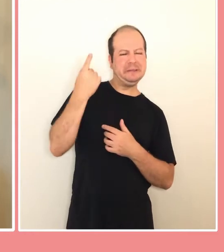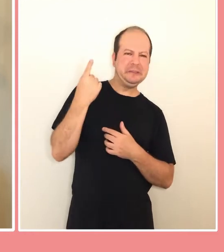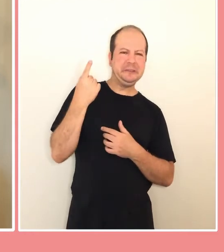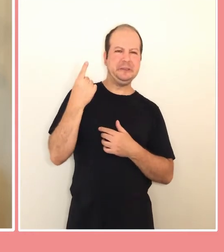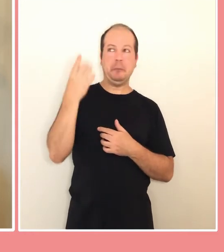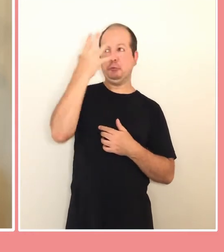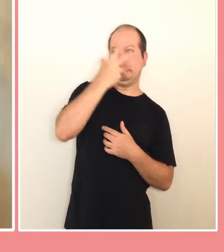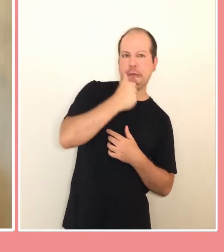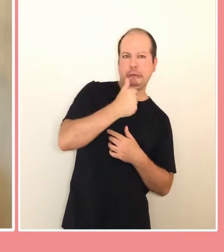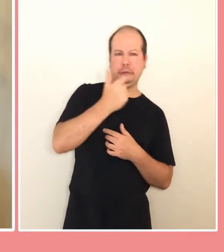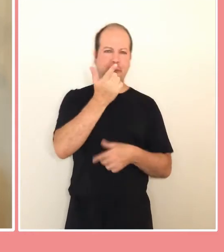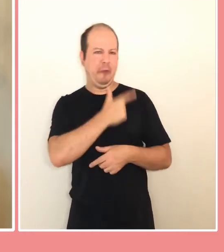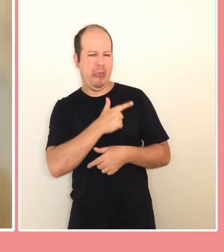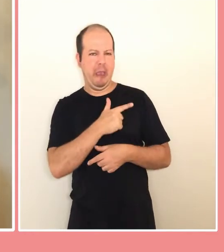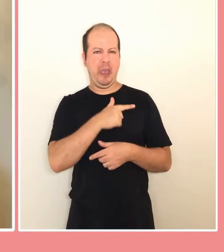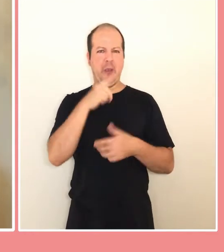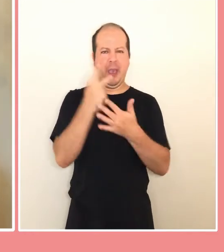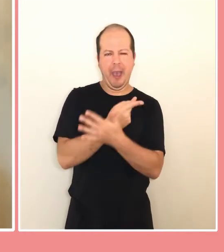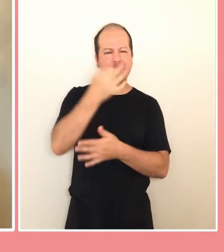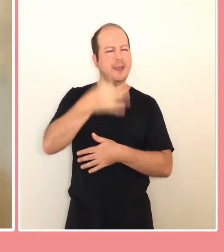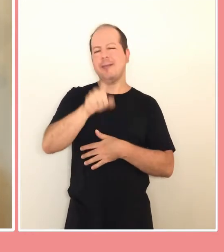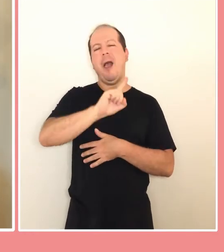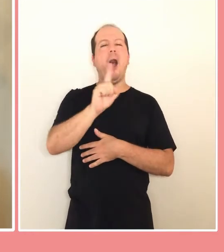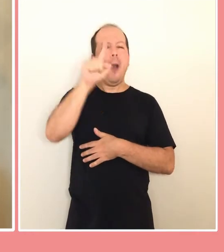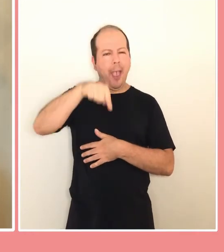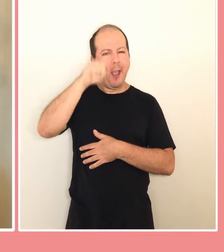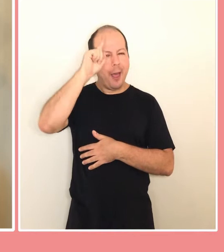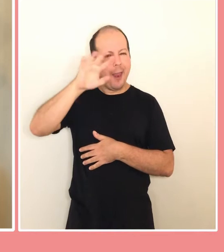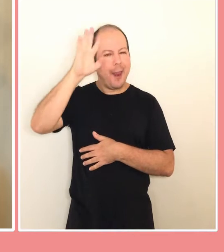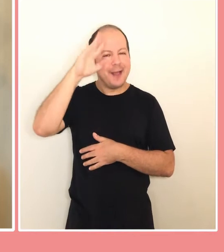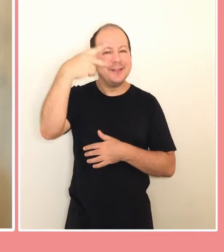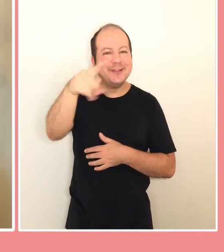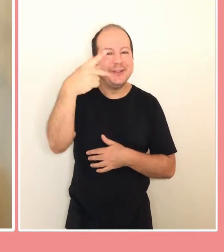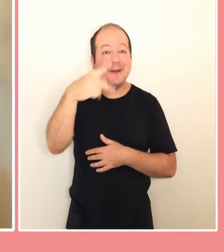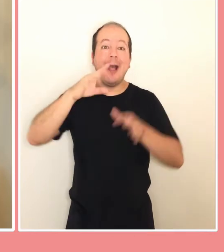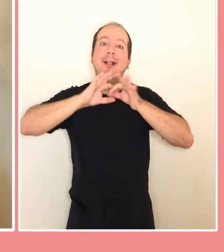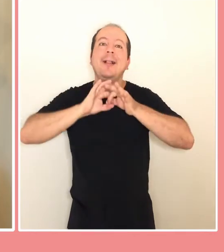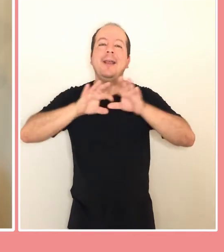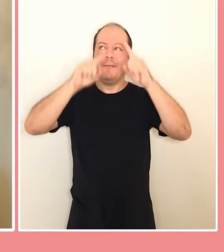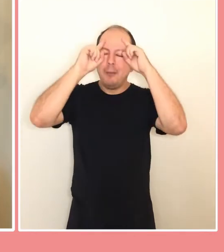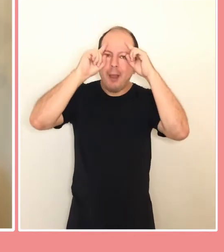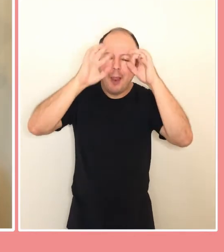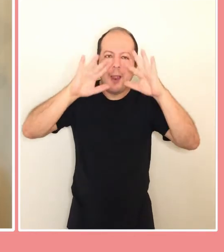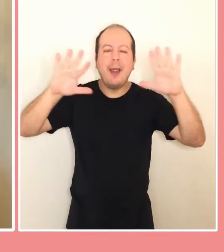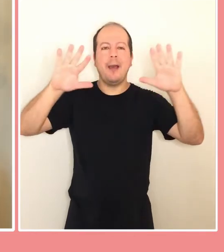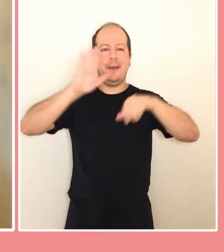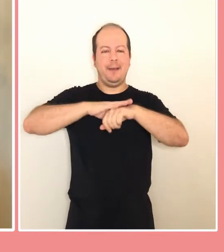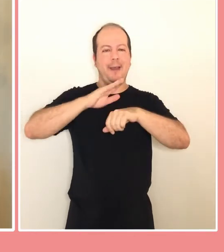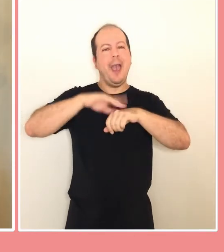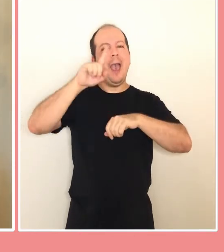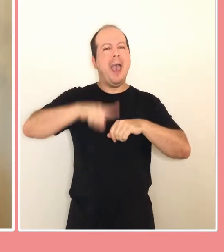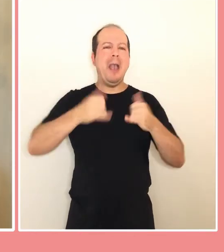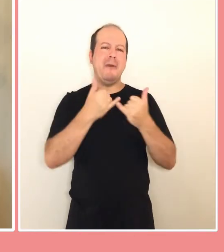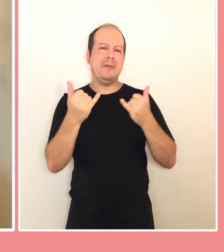nem bonito, nem certo, nem errado. É da imaginação de cada um, porque afinal é algo que vocês vão fazer existir agora, uma criatura,